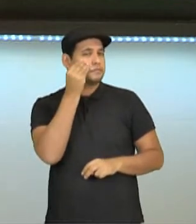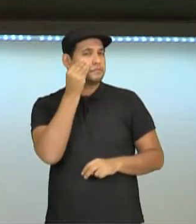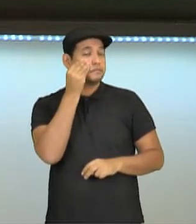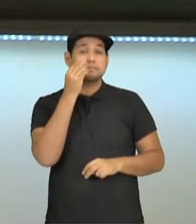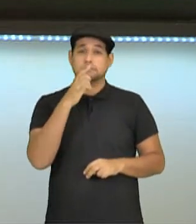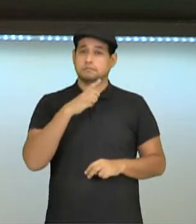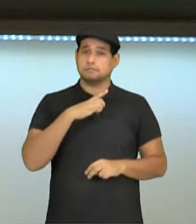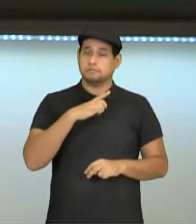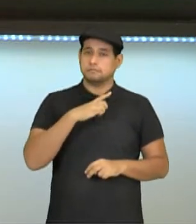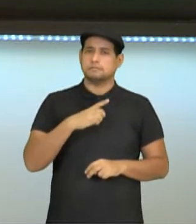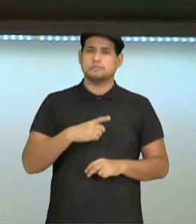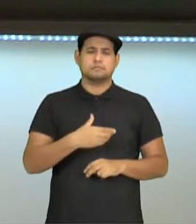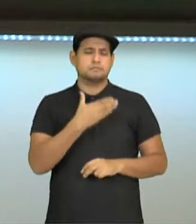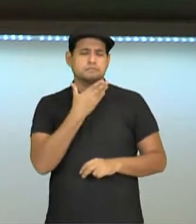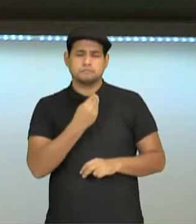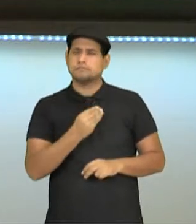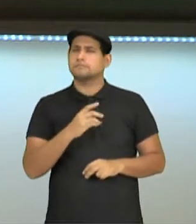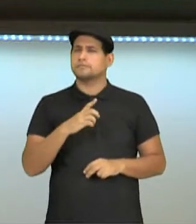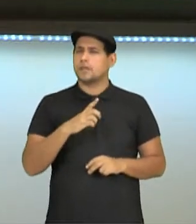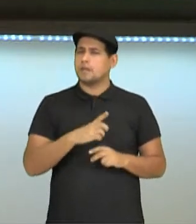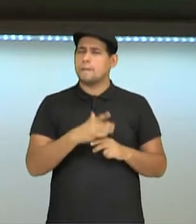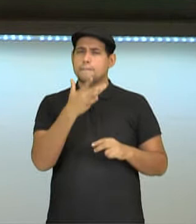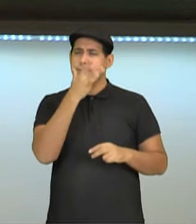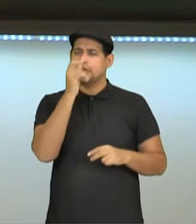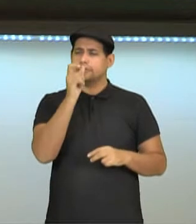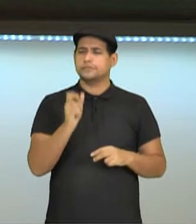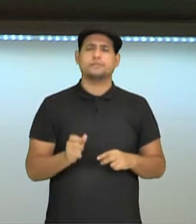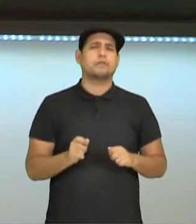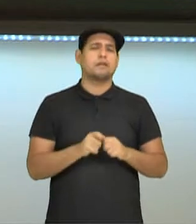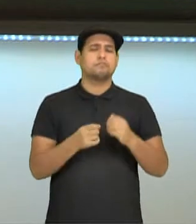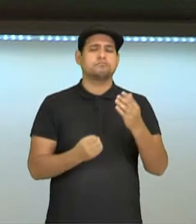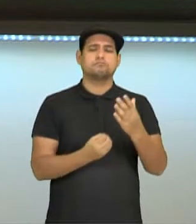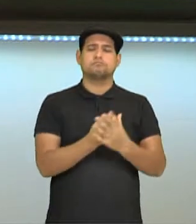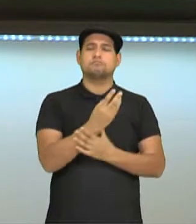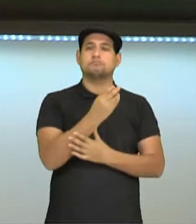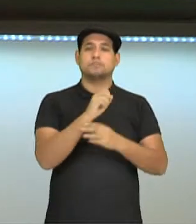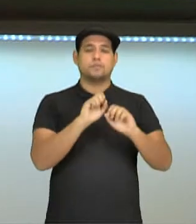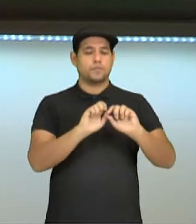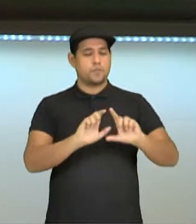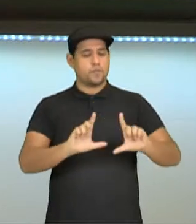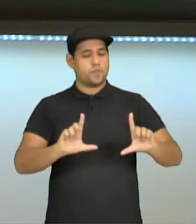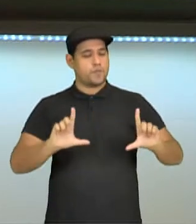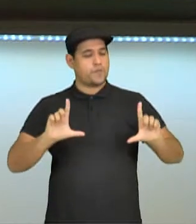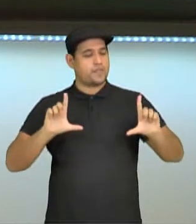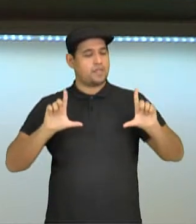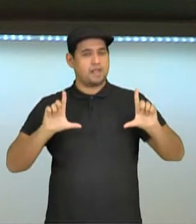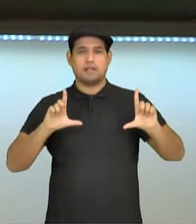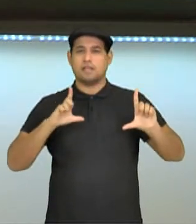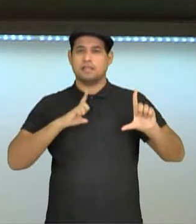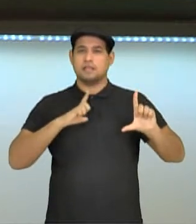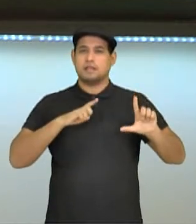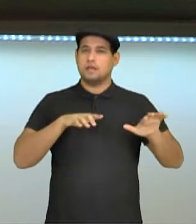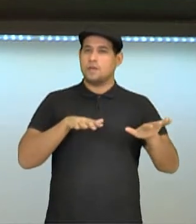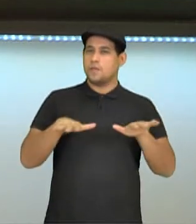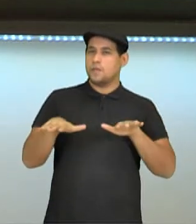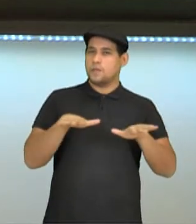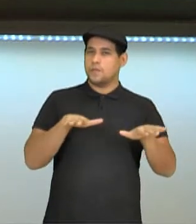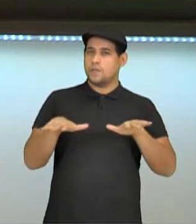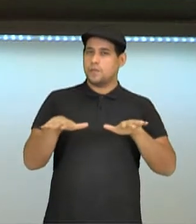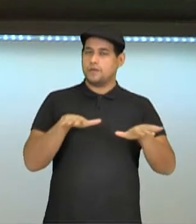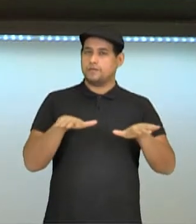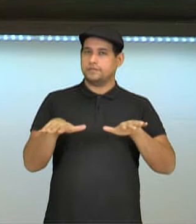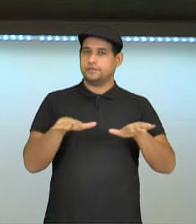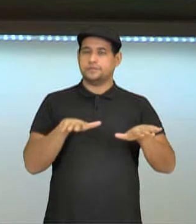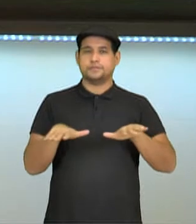o ser humano, ele teve de fazer com que a imagem se movimentasse.